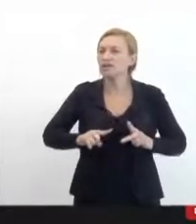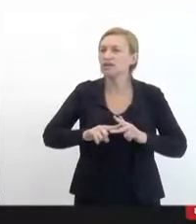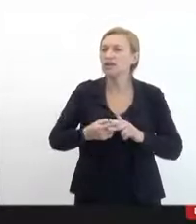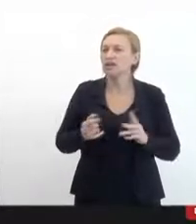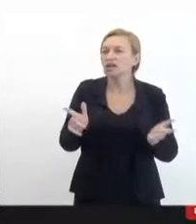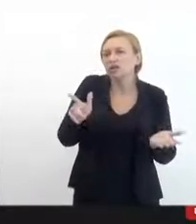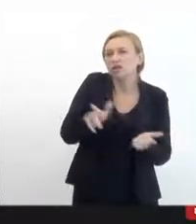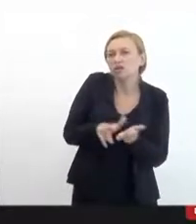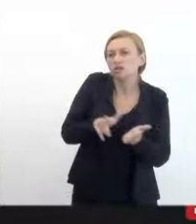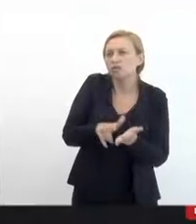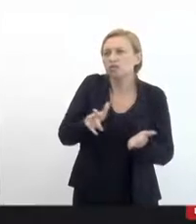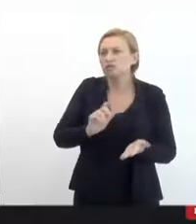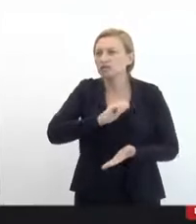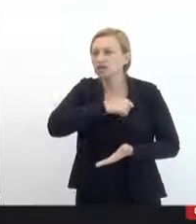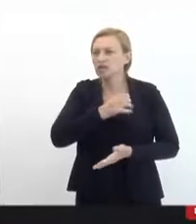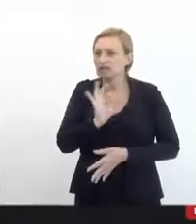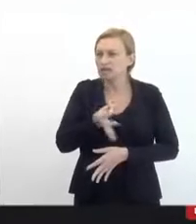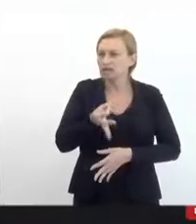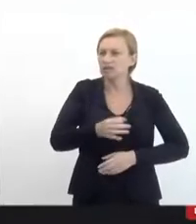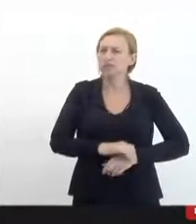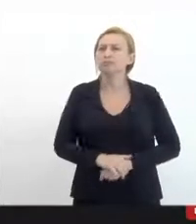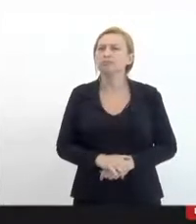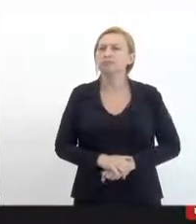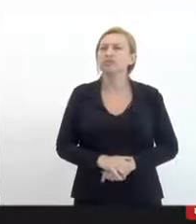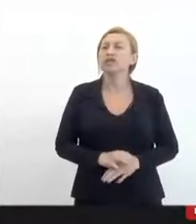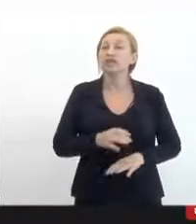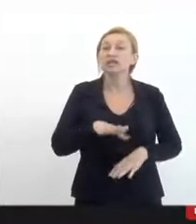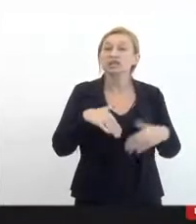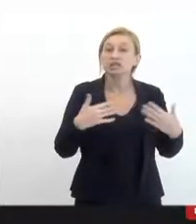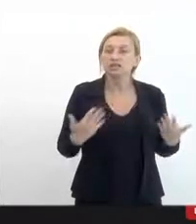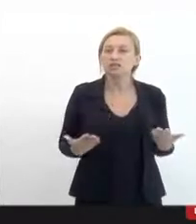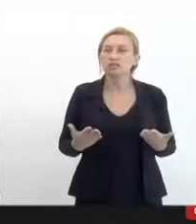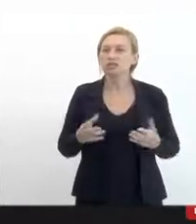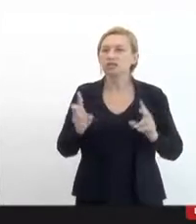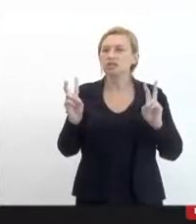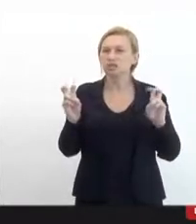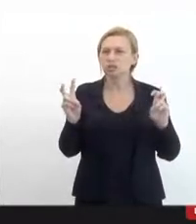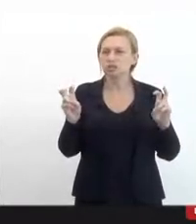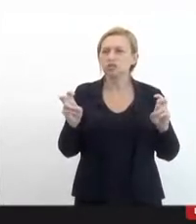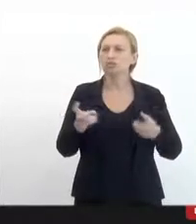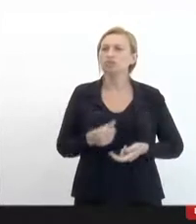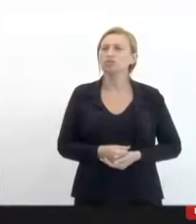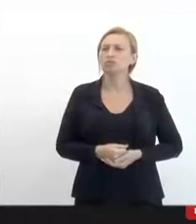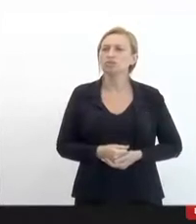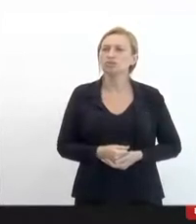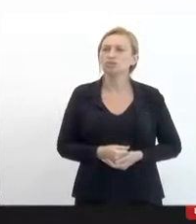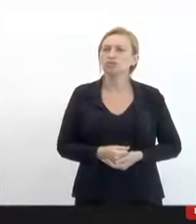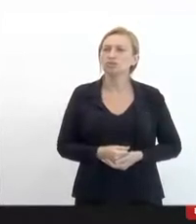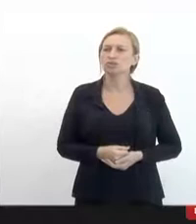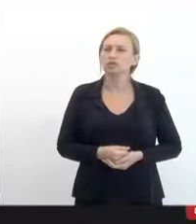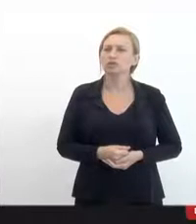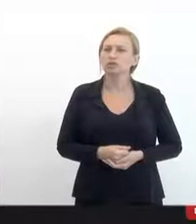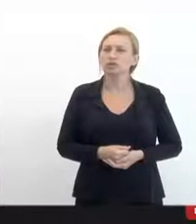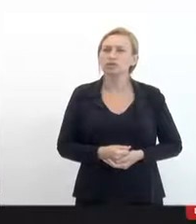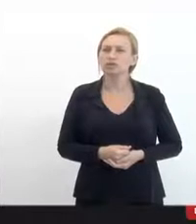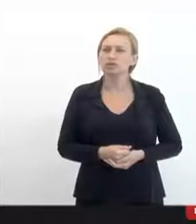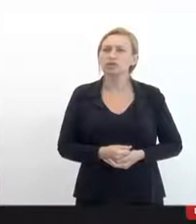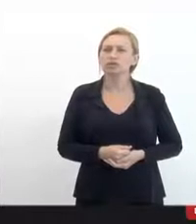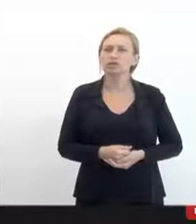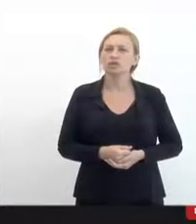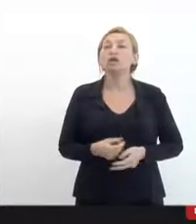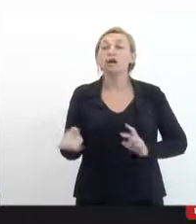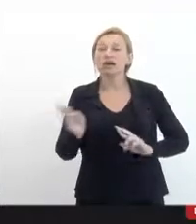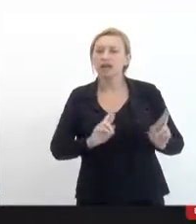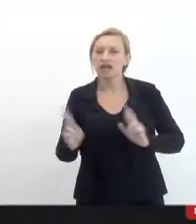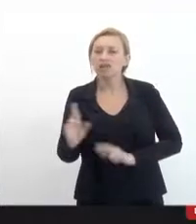gerar riqueza para o Estado. Então, a gente, nesses casos... A gente tem que ter uma jurisprudência já pacificada em relação